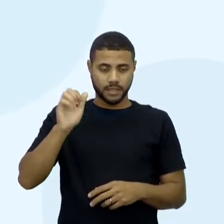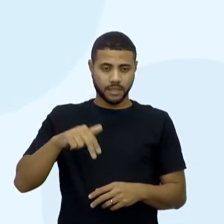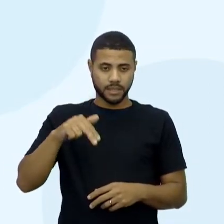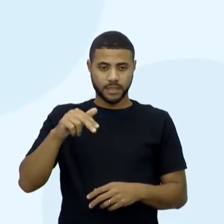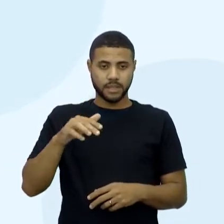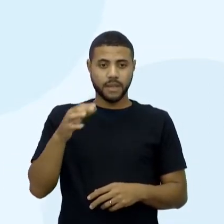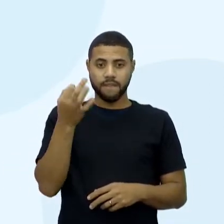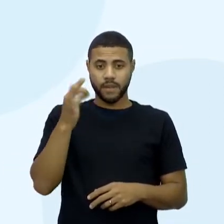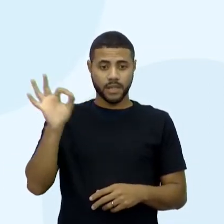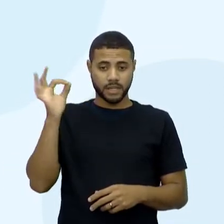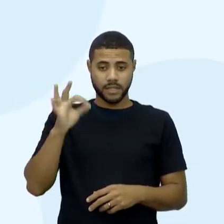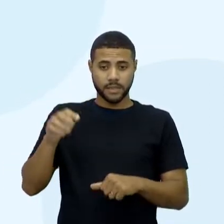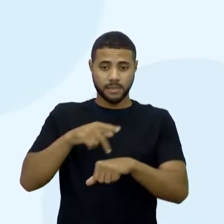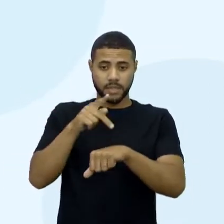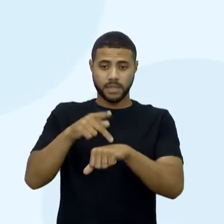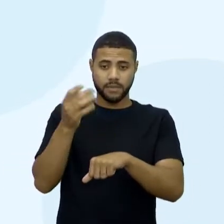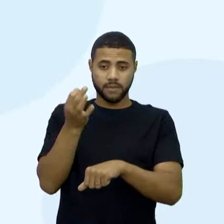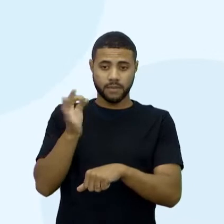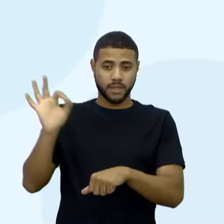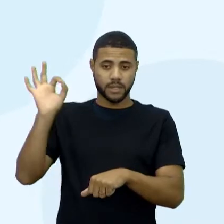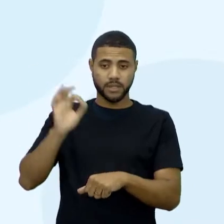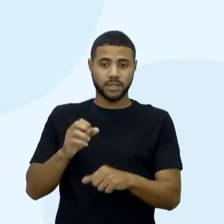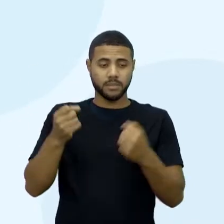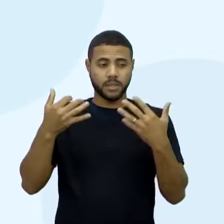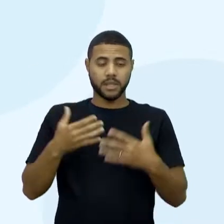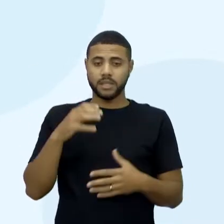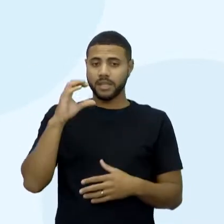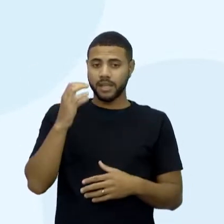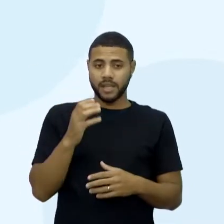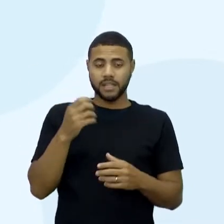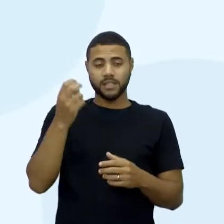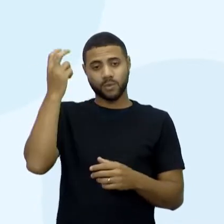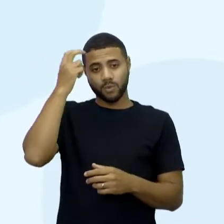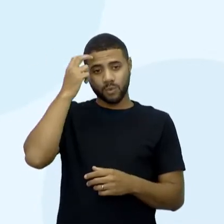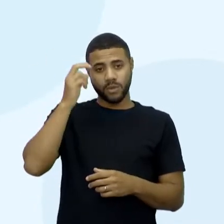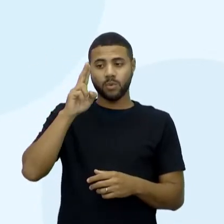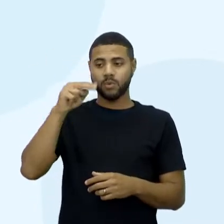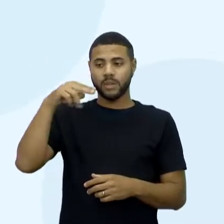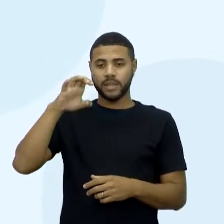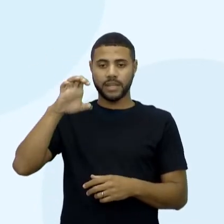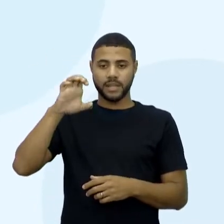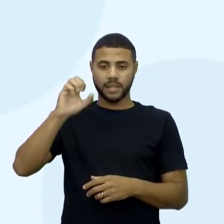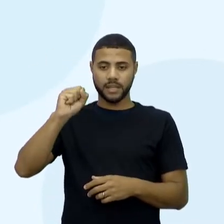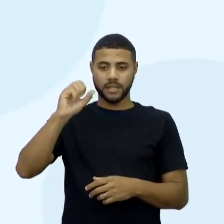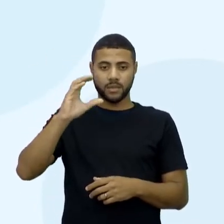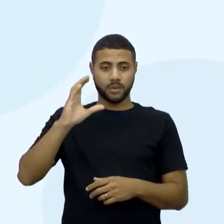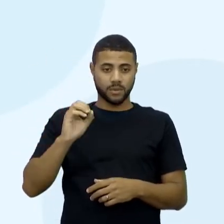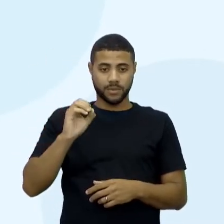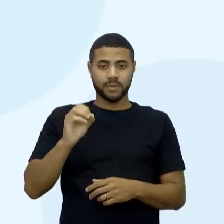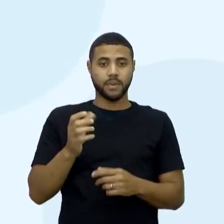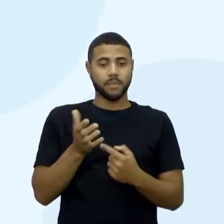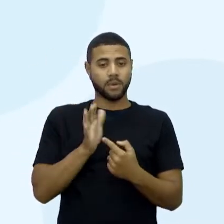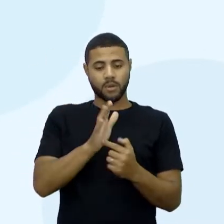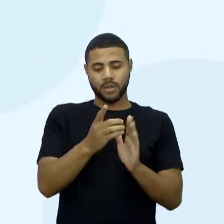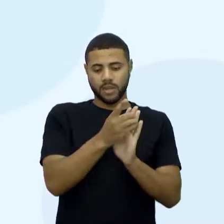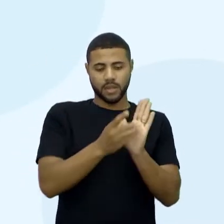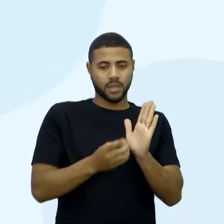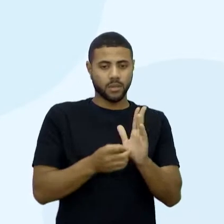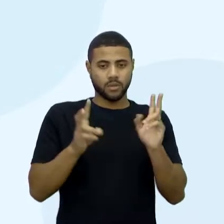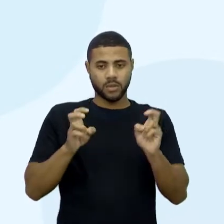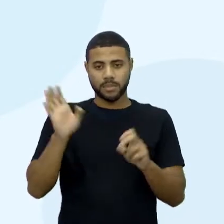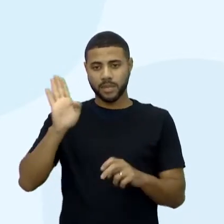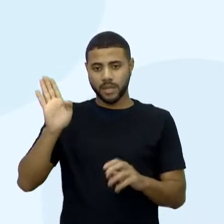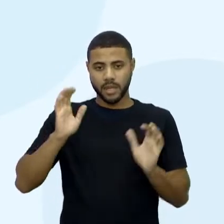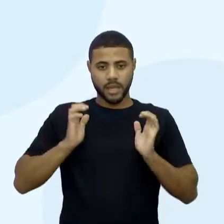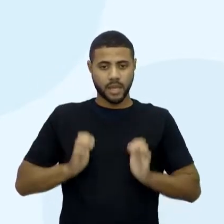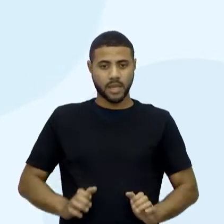para Educação, Ciência e Cultura, também conhecida como UNESCO. Né? Então, essa declaração sobre bioética e